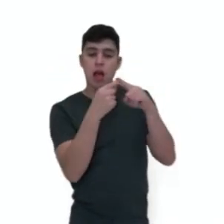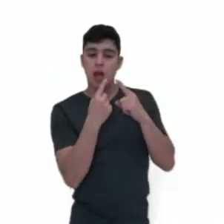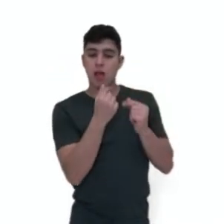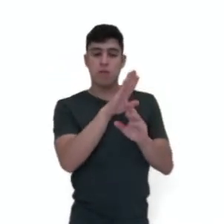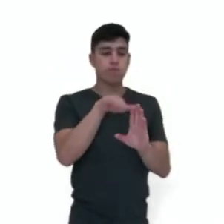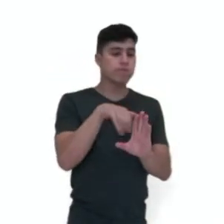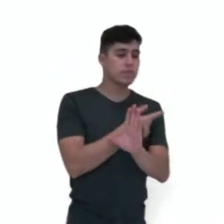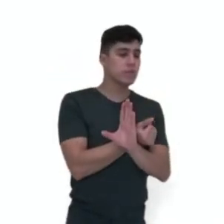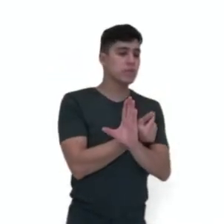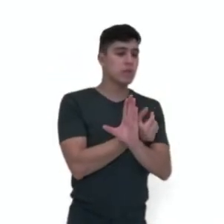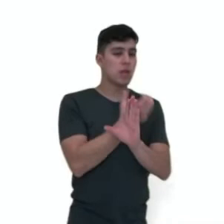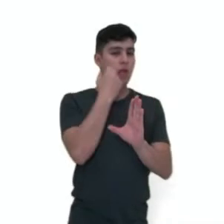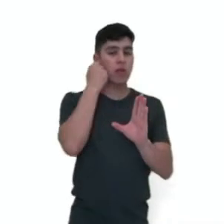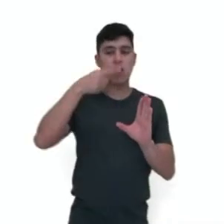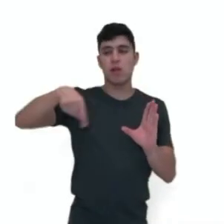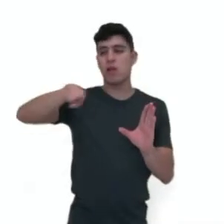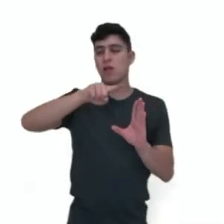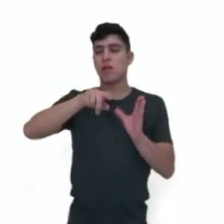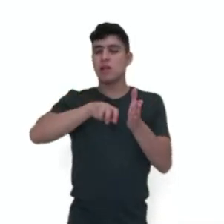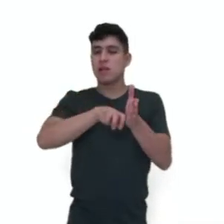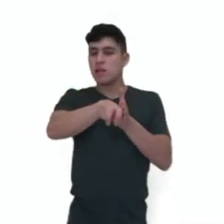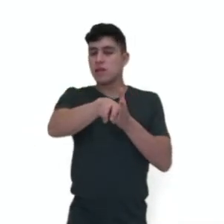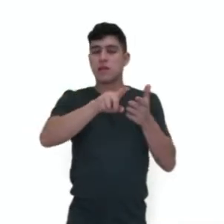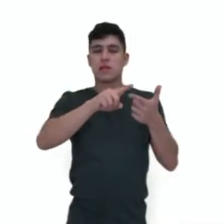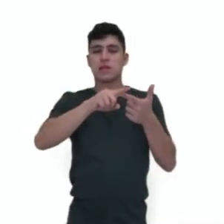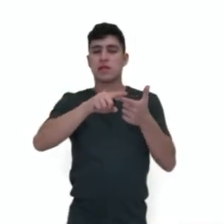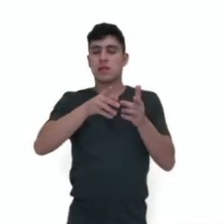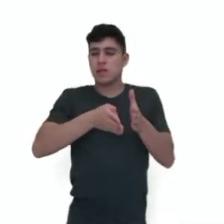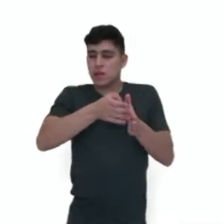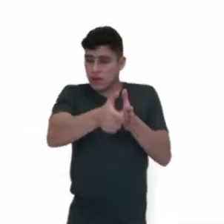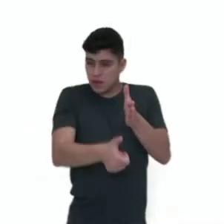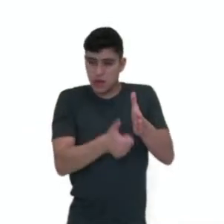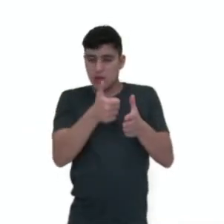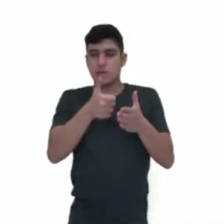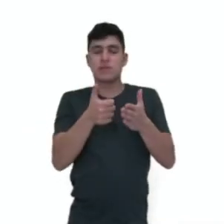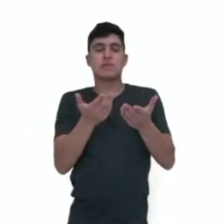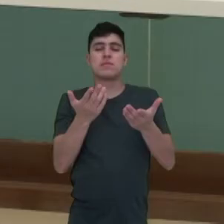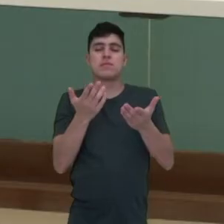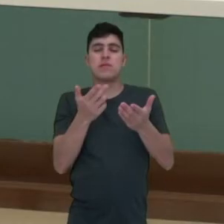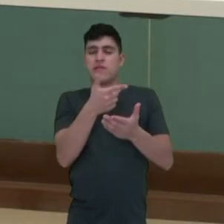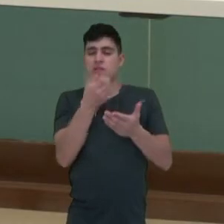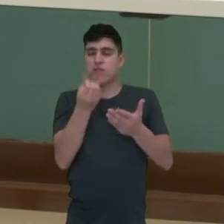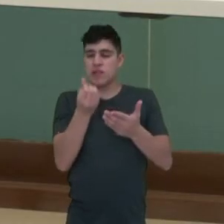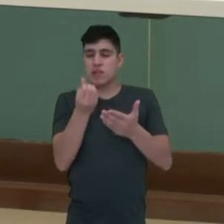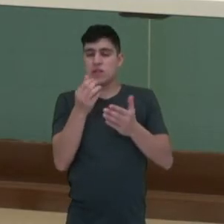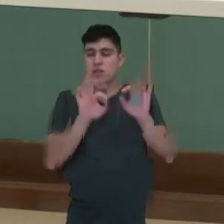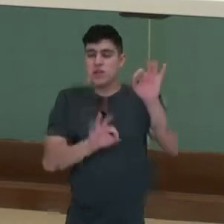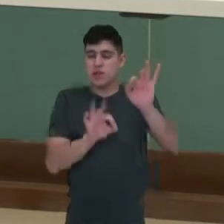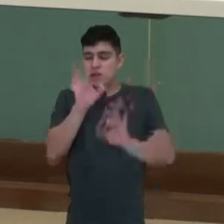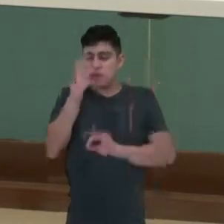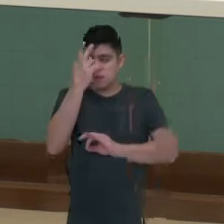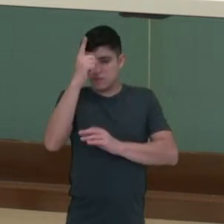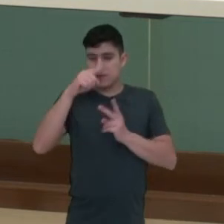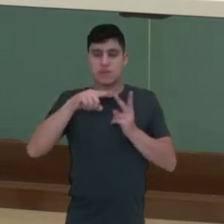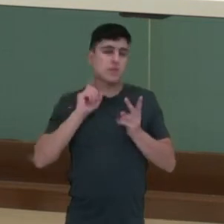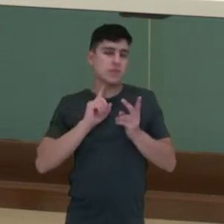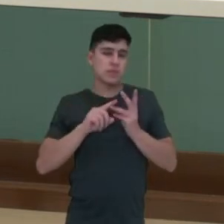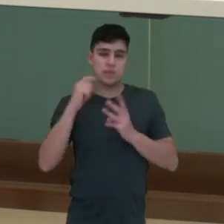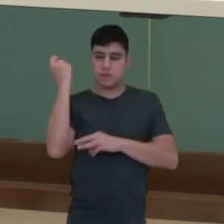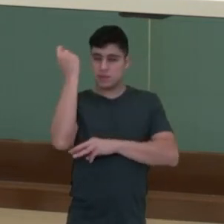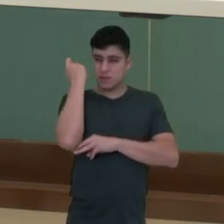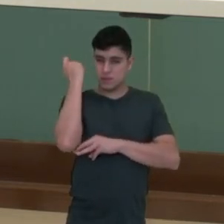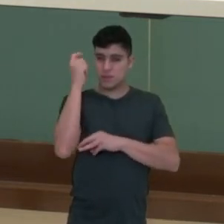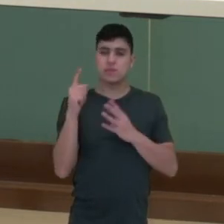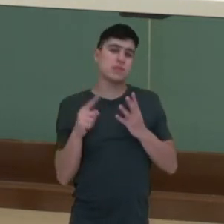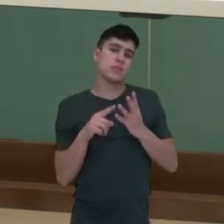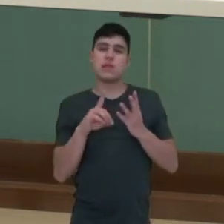licitações públicas de trens e metrôs em pelo menos 26 projetos no estado de São Paulo, Minas Gerais, Rio Grande do Sul